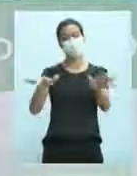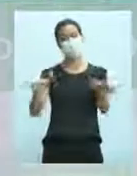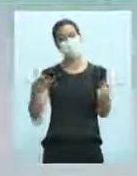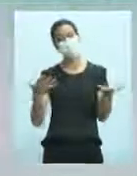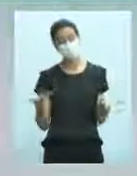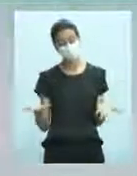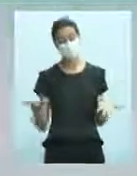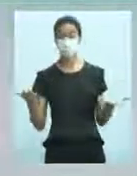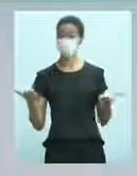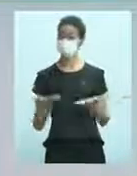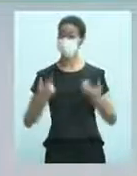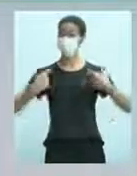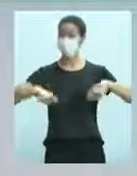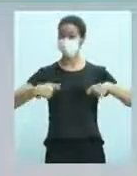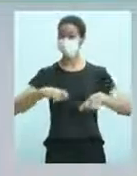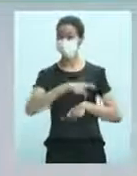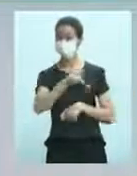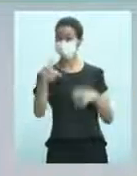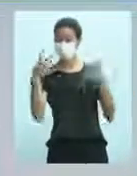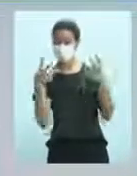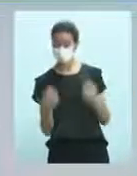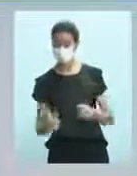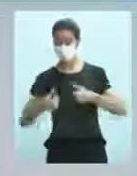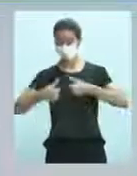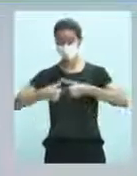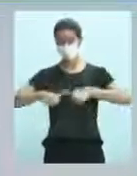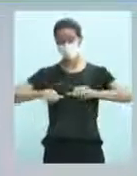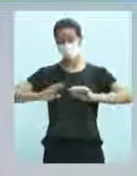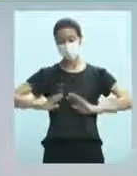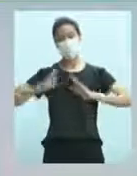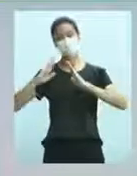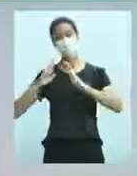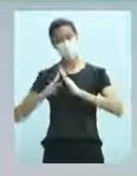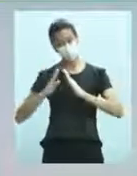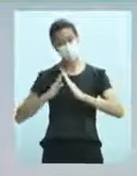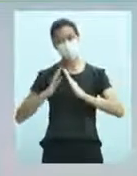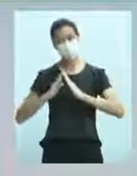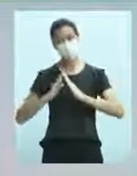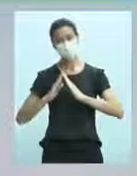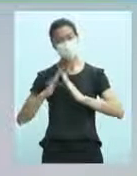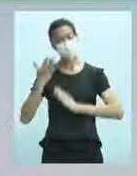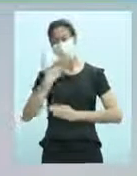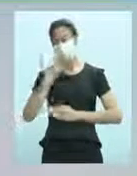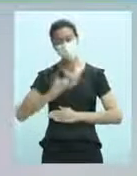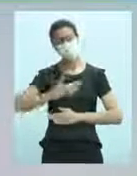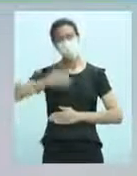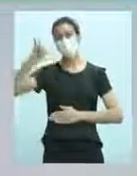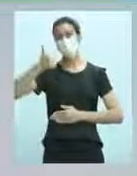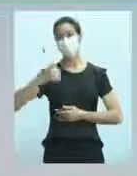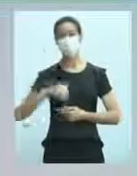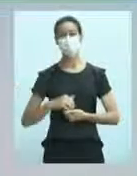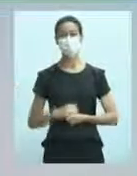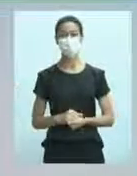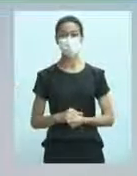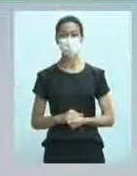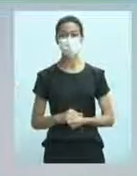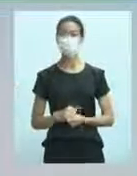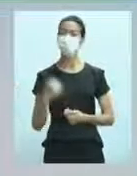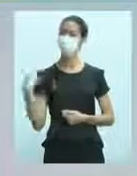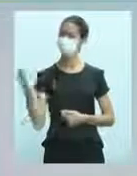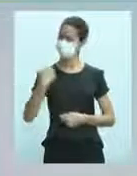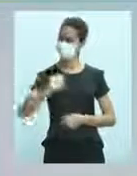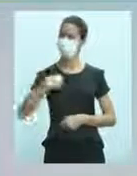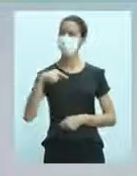a melhor vacina que nós temos para o enfrentamento do convite 19 aqui no mato grosso do sul estamos